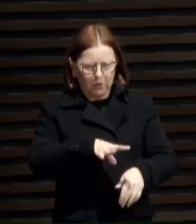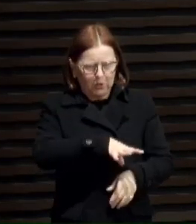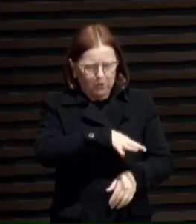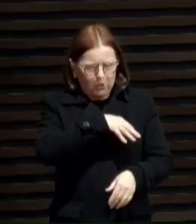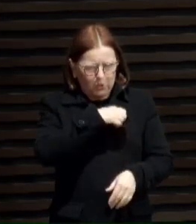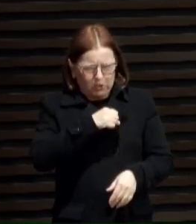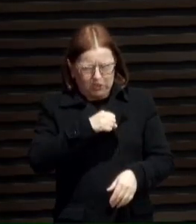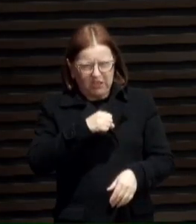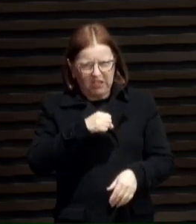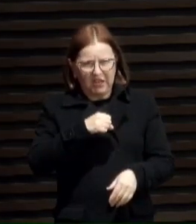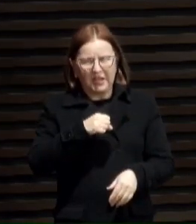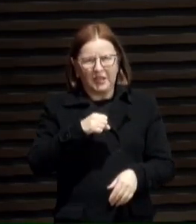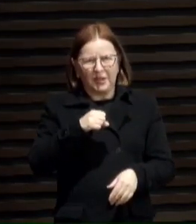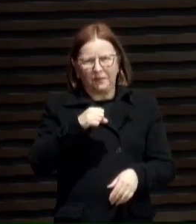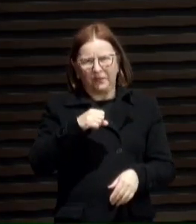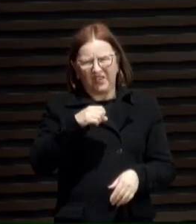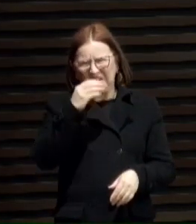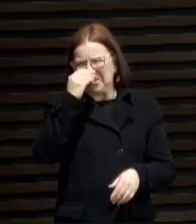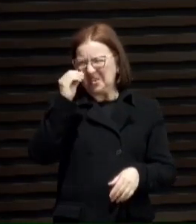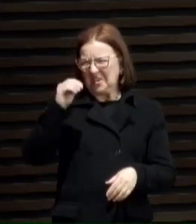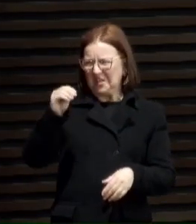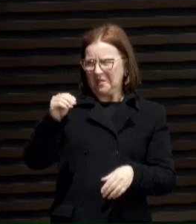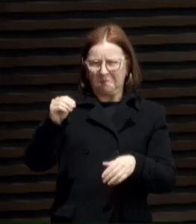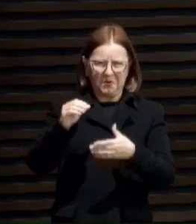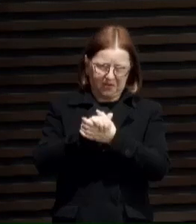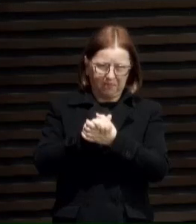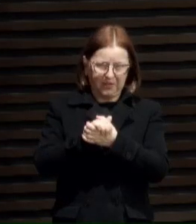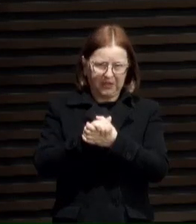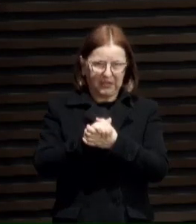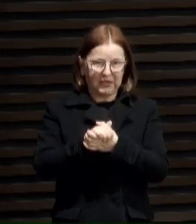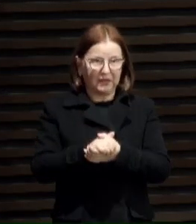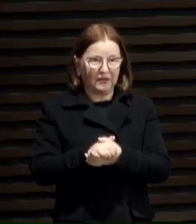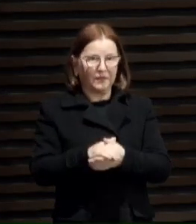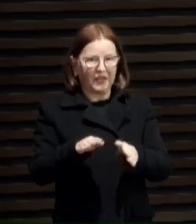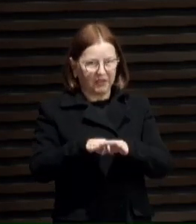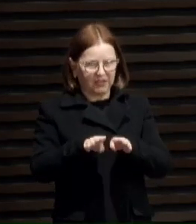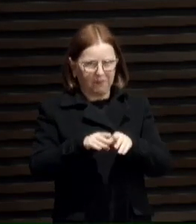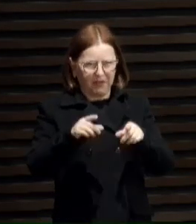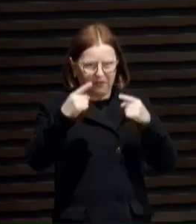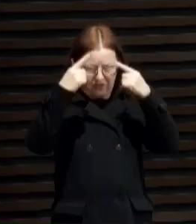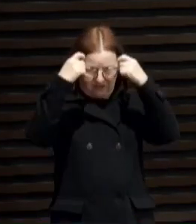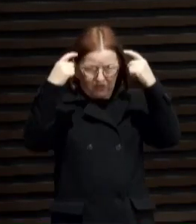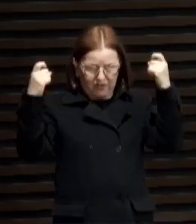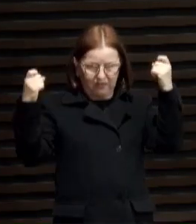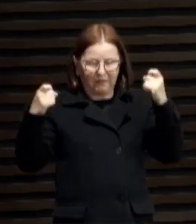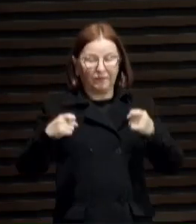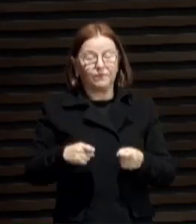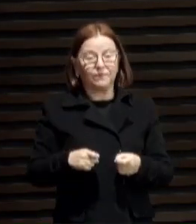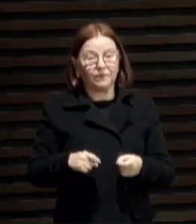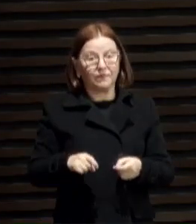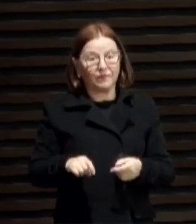também aquele que cobre de violência as suas vestes, diz o Senhor dos Exércitos.